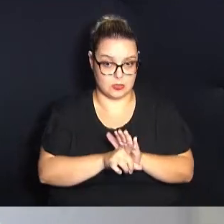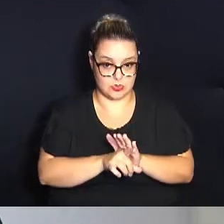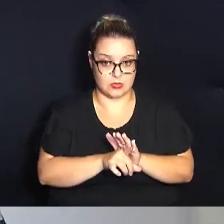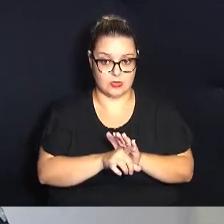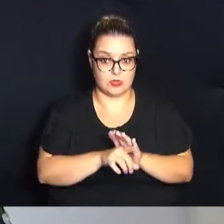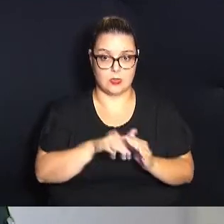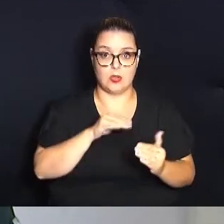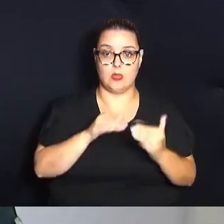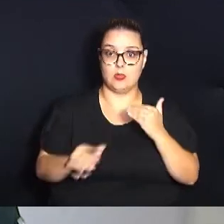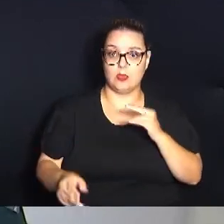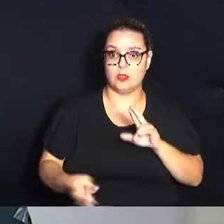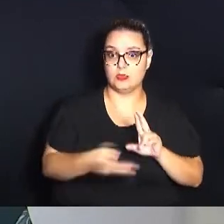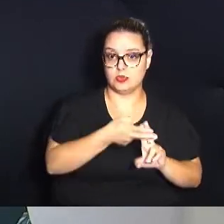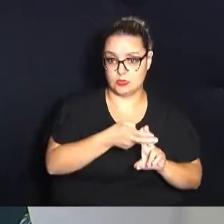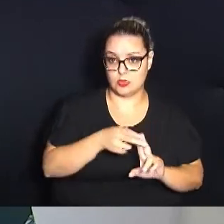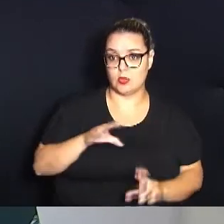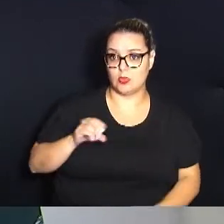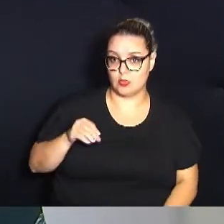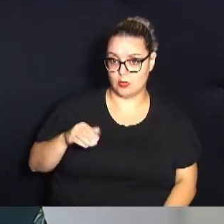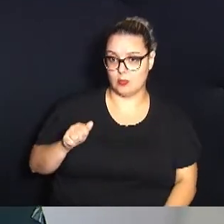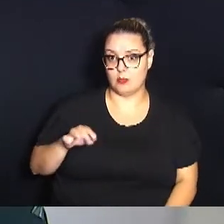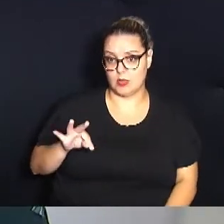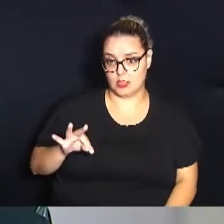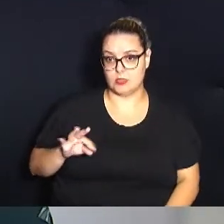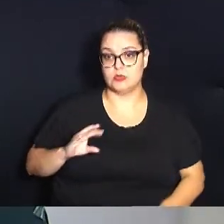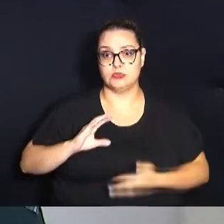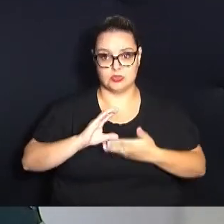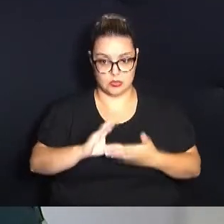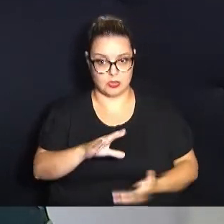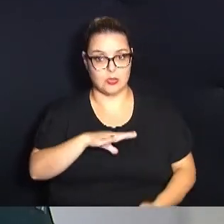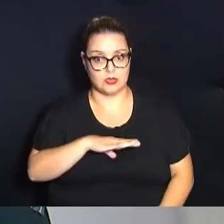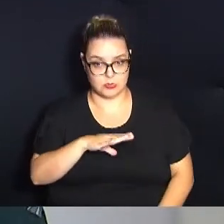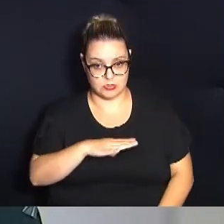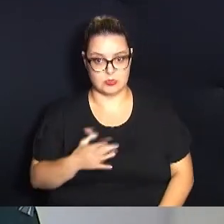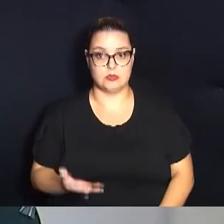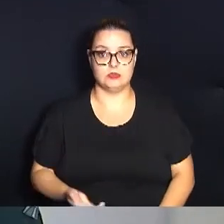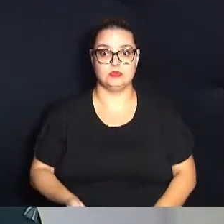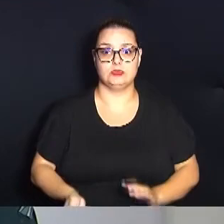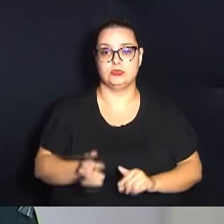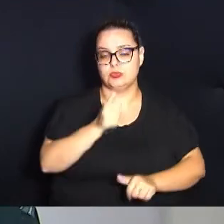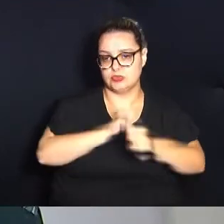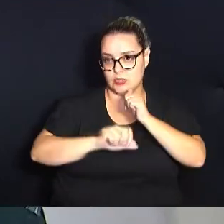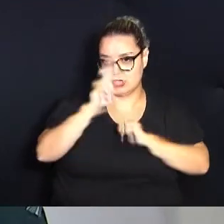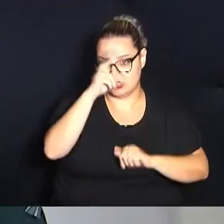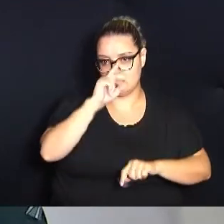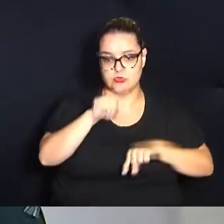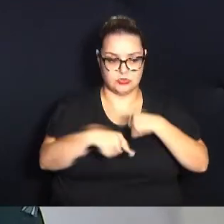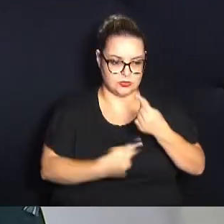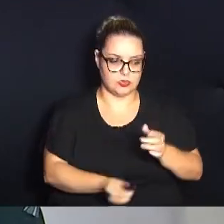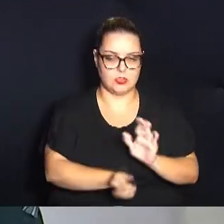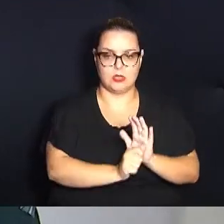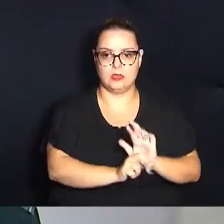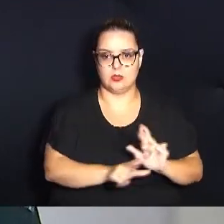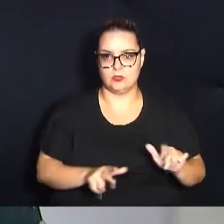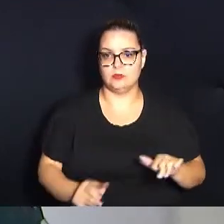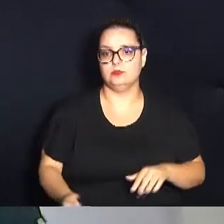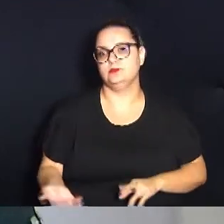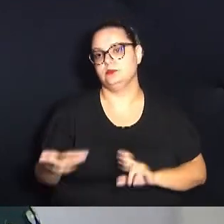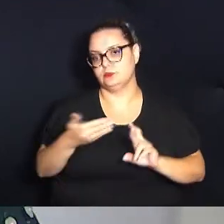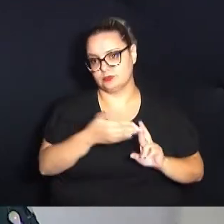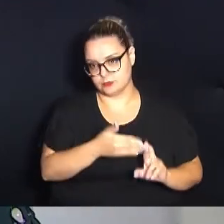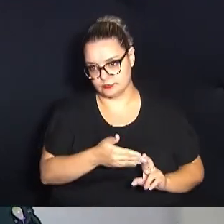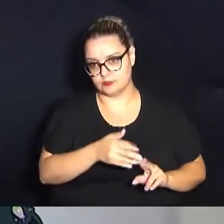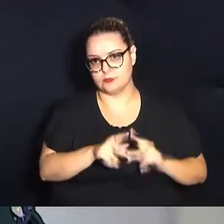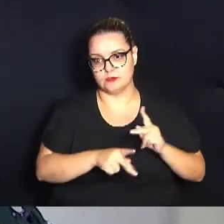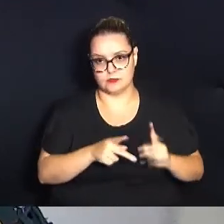qualquer lei que fira os princípios do SUS O comad que é o Conselho Municipal né de alco e Outras Drogas que representa a população